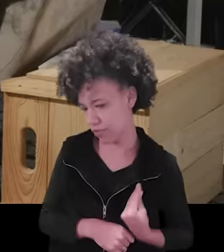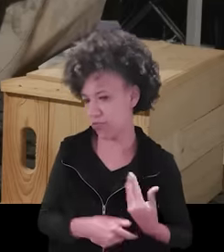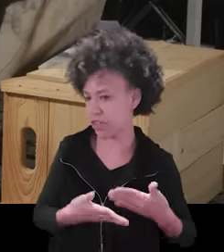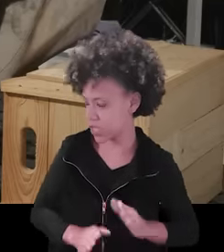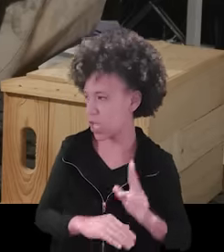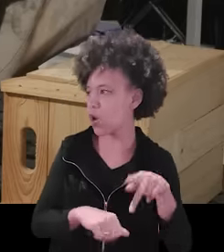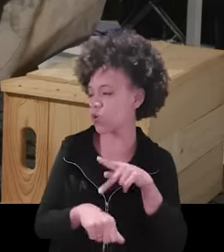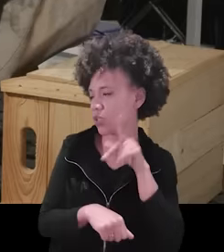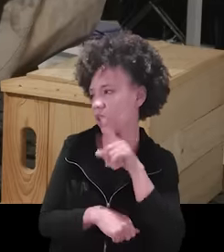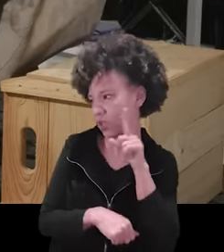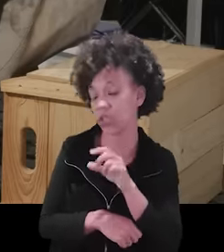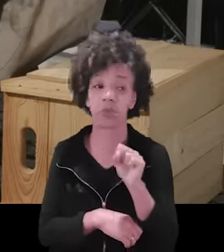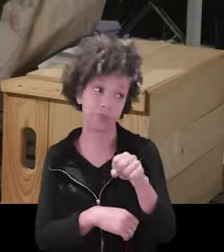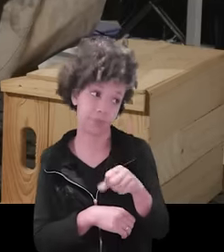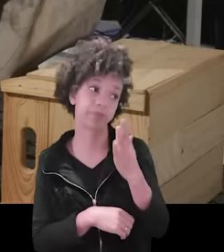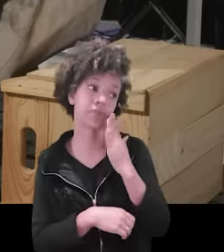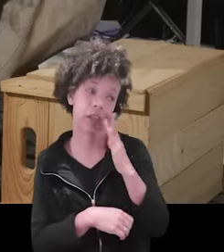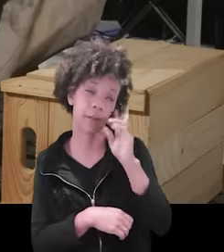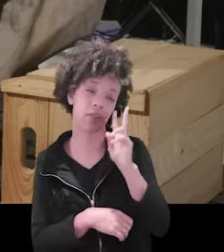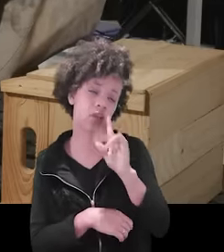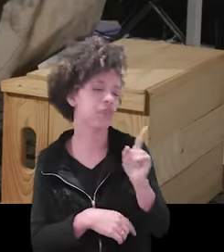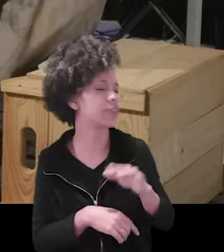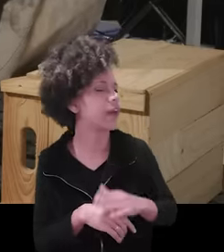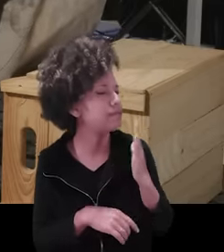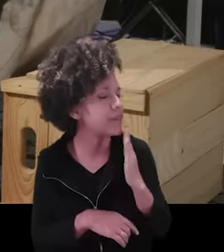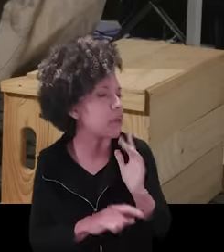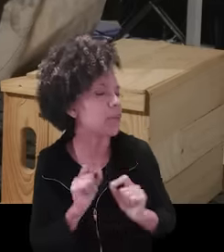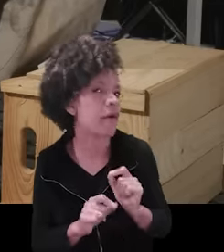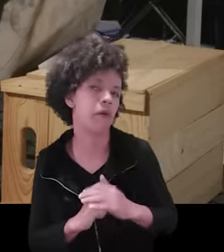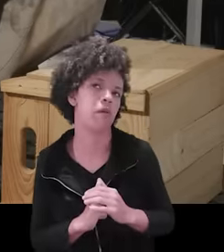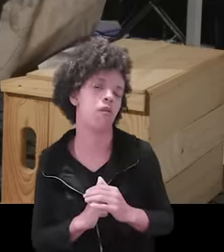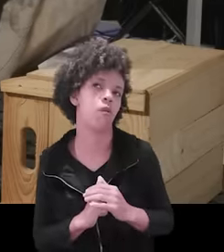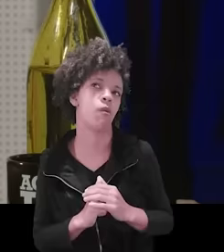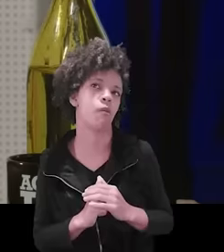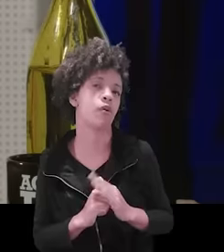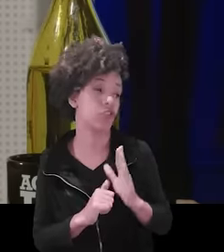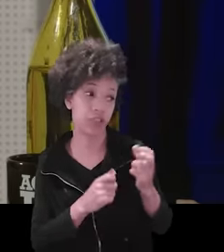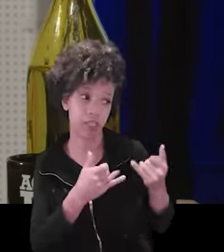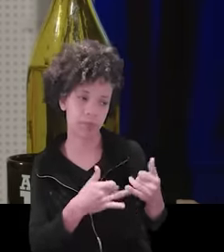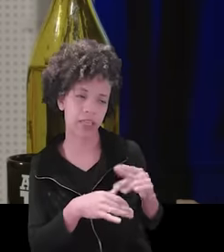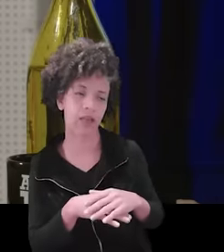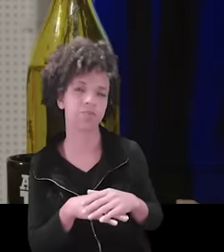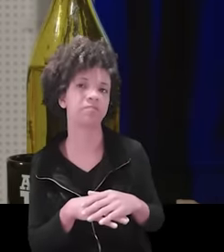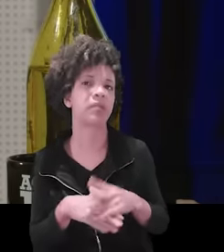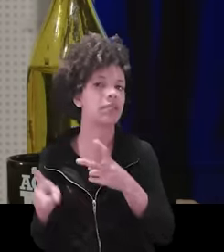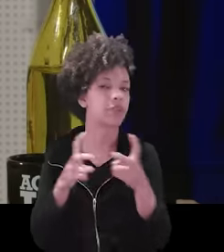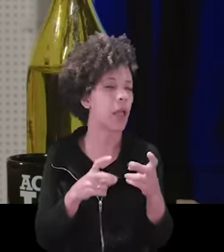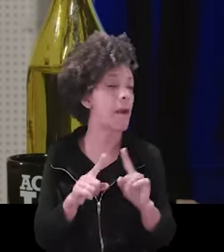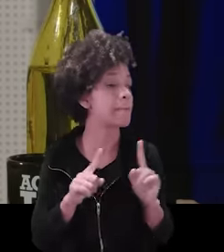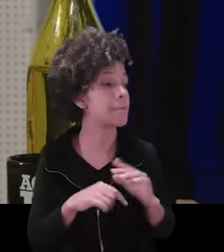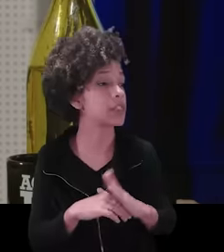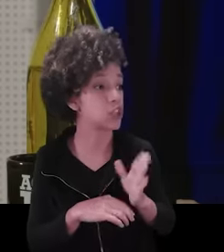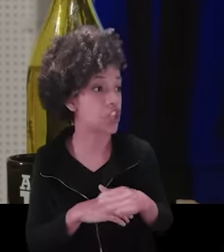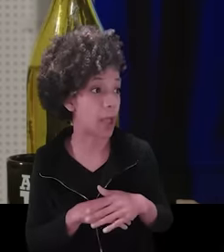eles vieram nasceram os Estados Unidos né não é está bem bem história sabe assim é que eu já vou falar dessa parte que o senhor